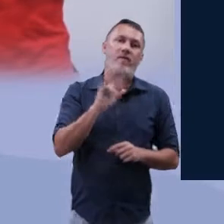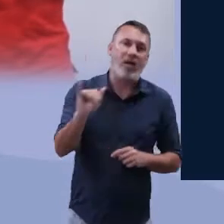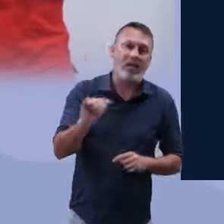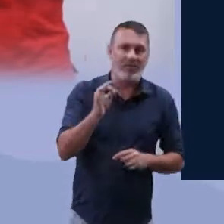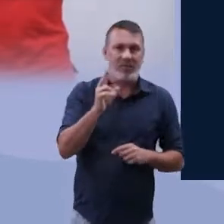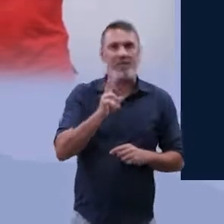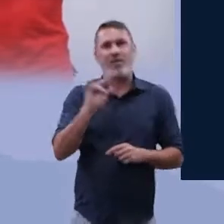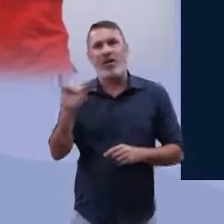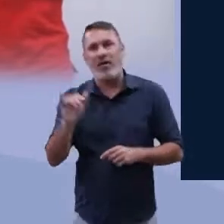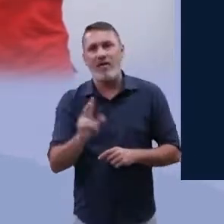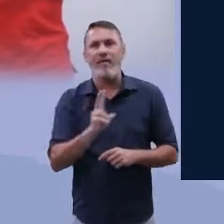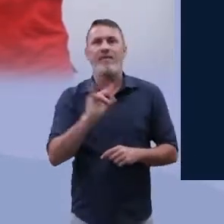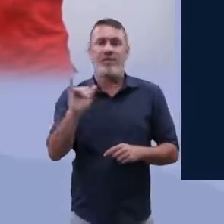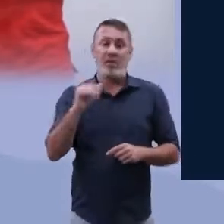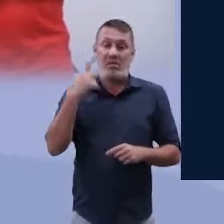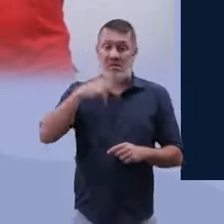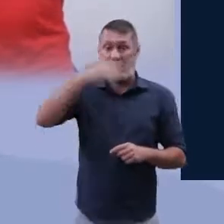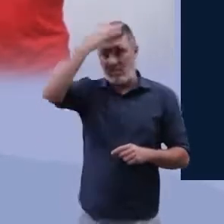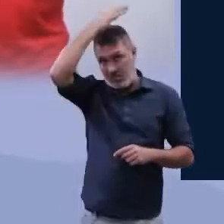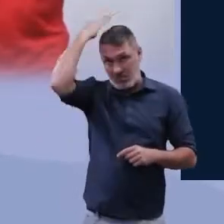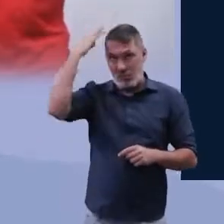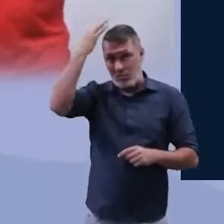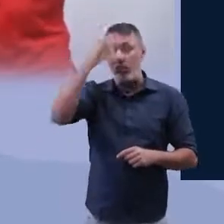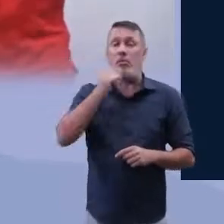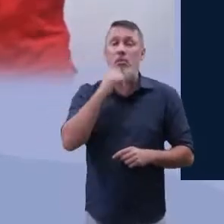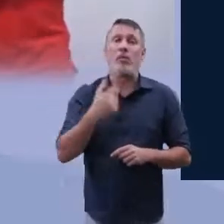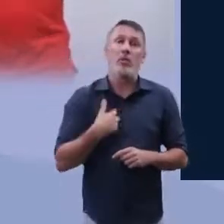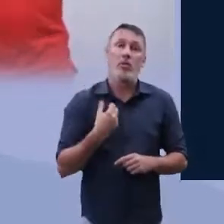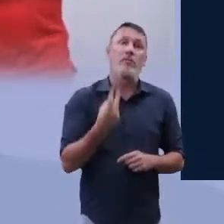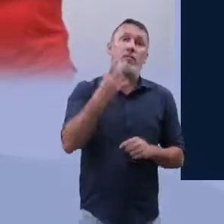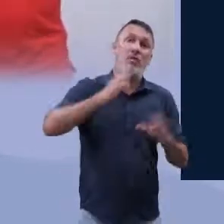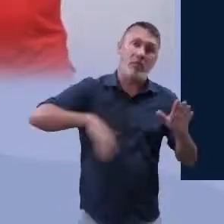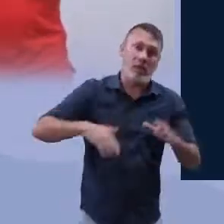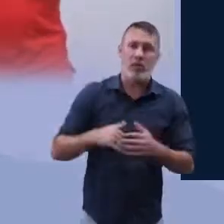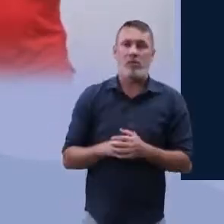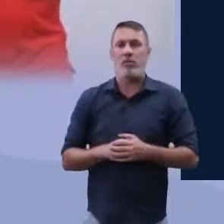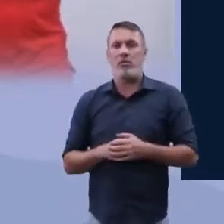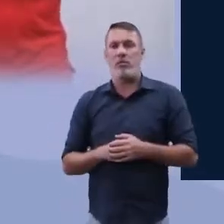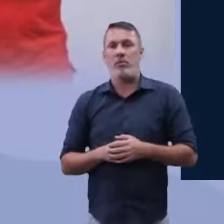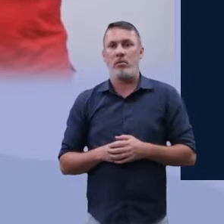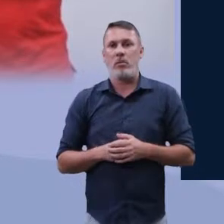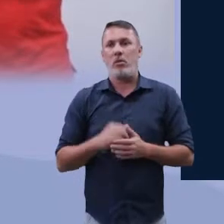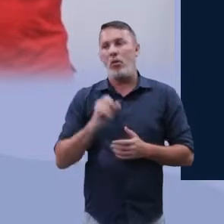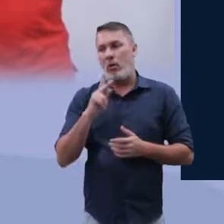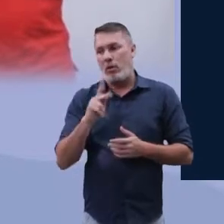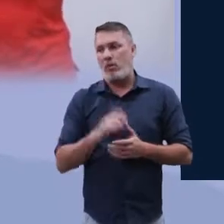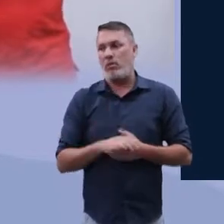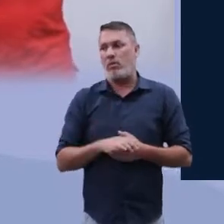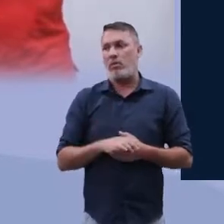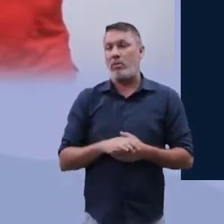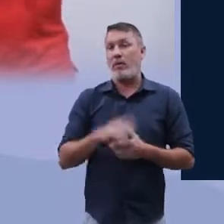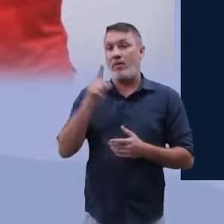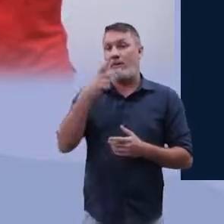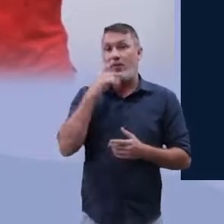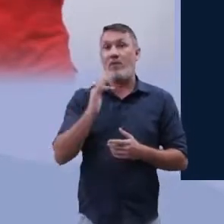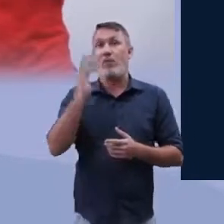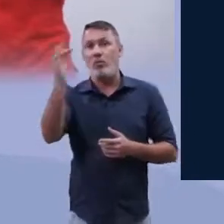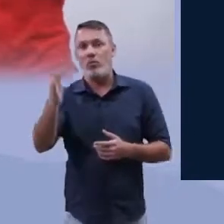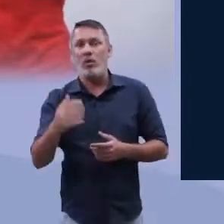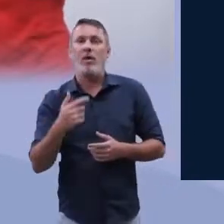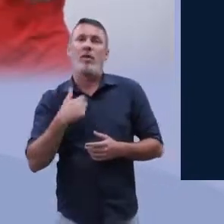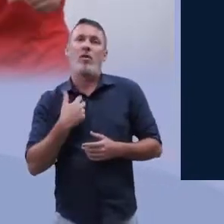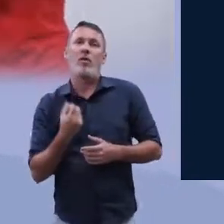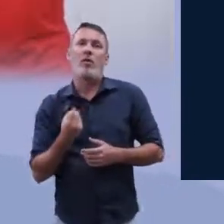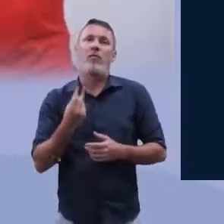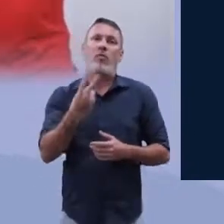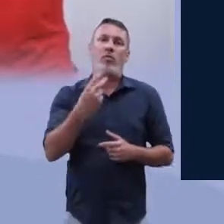vai. Não sei se você já percebeu. Pelo menos nós capixabas. Eu vou à praia, beleza. É o ir agora no presente, mas você fala no